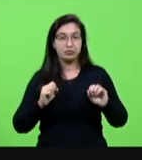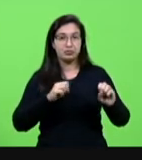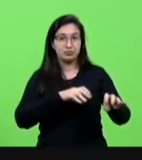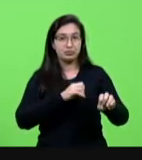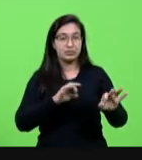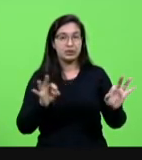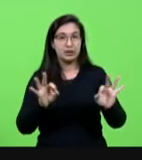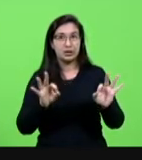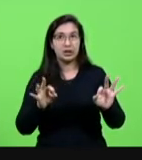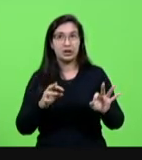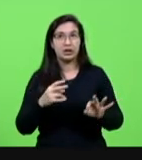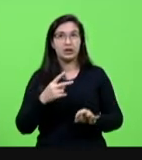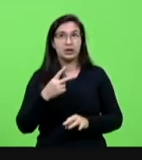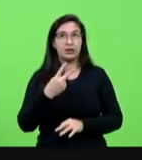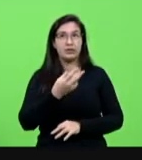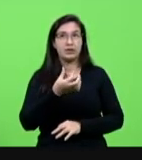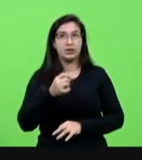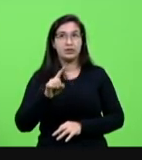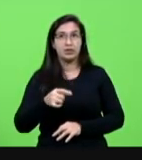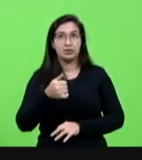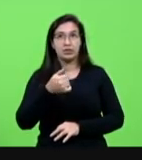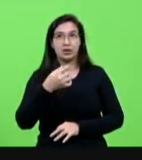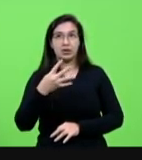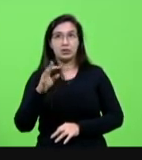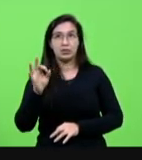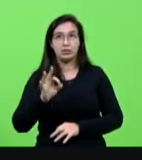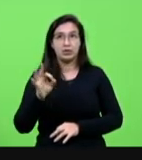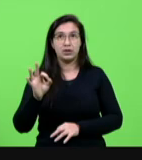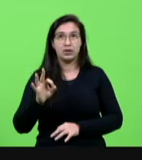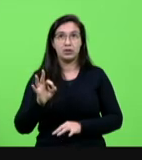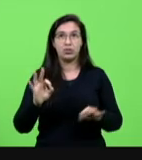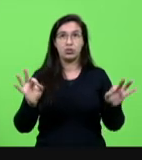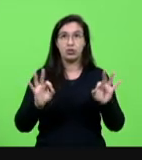26,14%. Sem inativos,